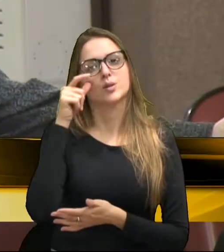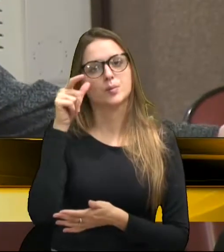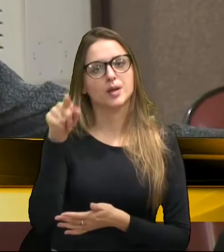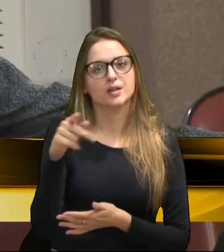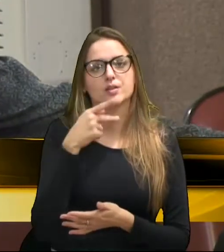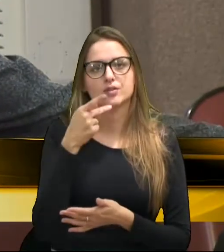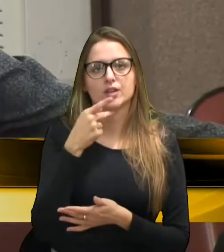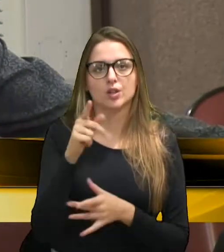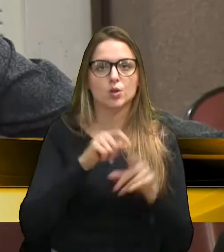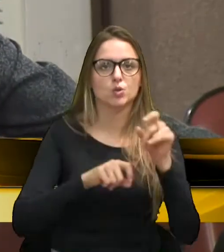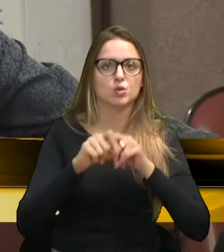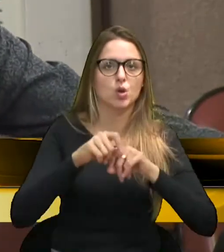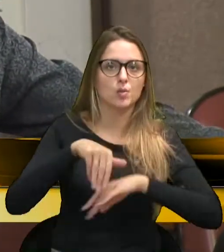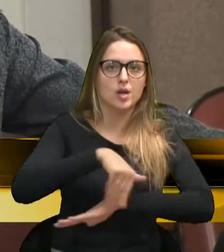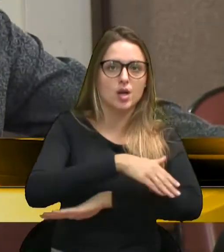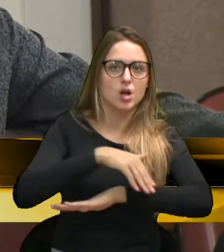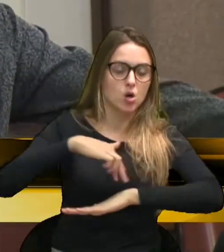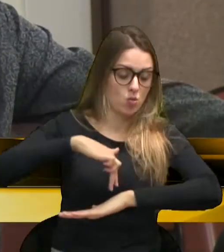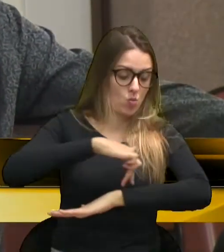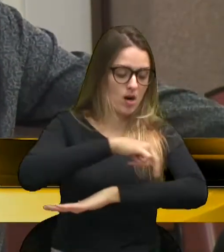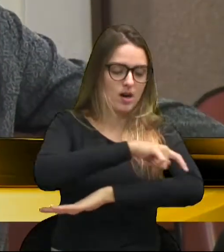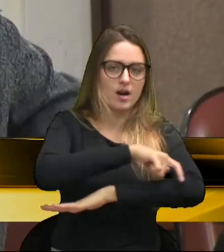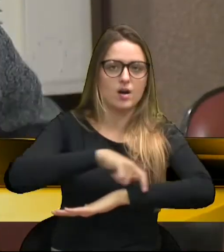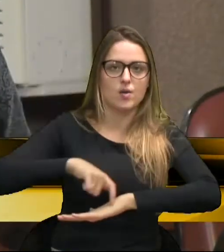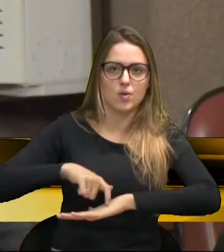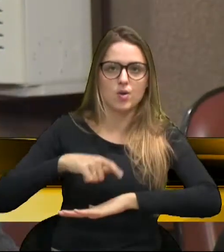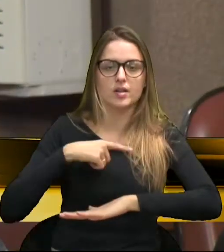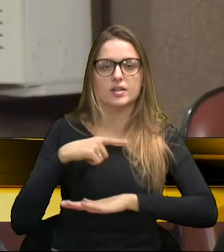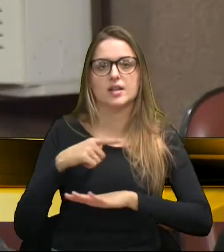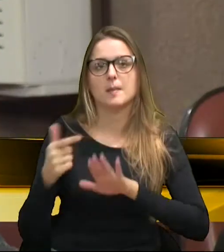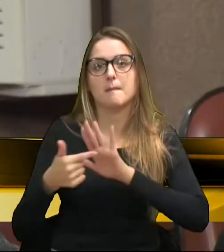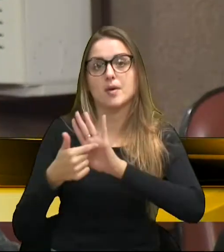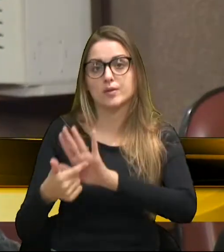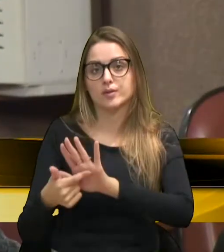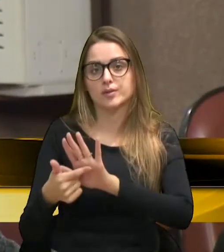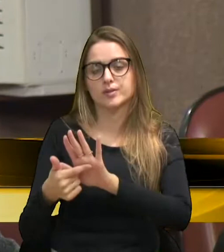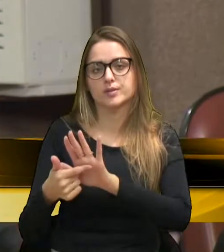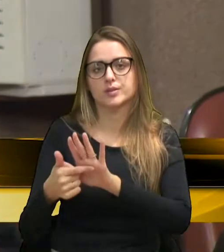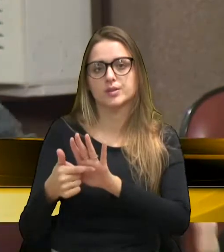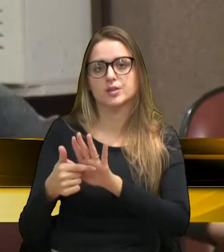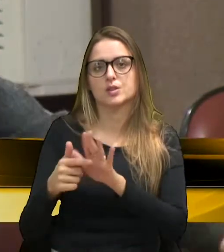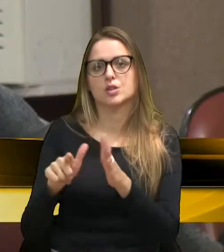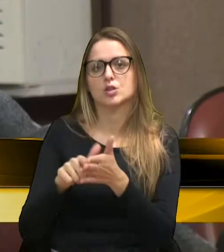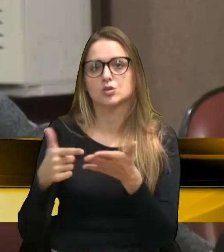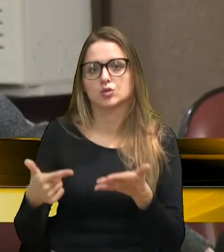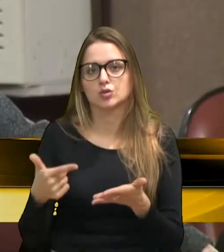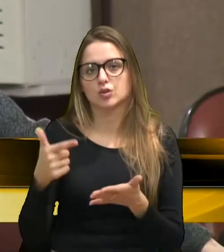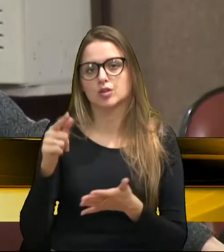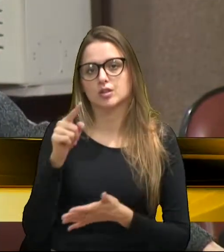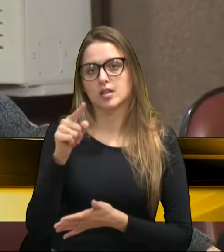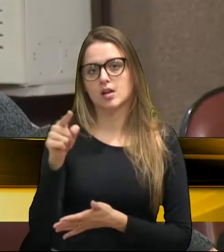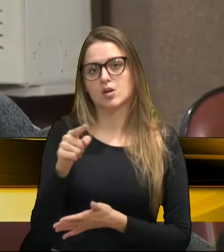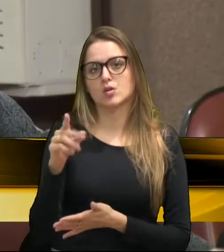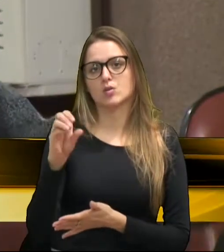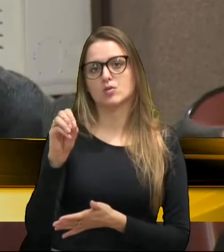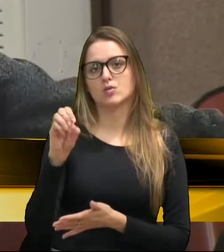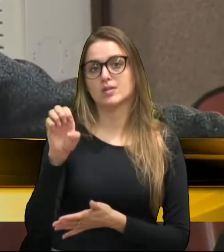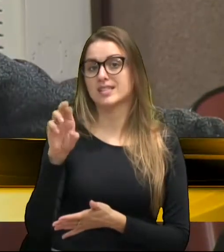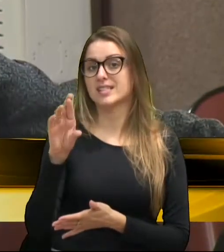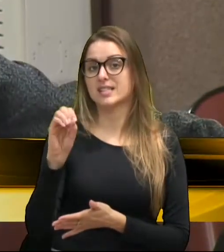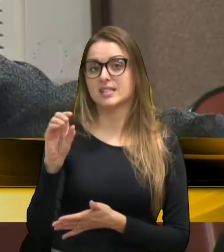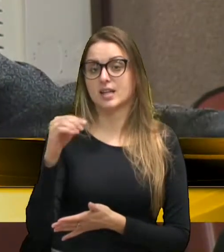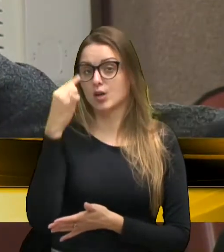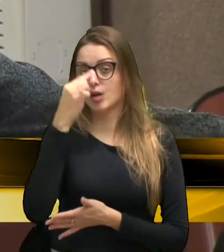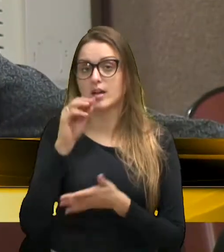de uma calçada, que nós estamos na capa, numa página da 0 Hora. É o momento de se falar, Périco, numa homenagem, a falta